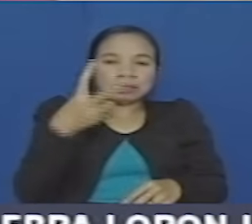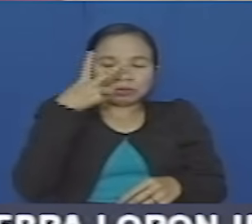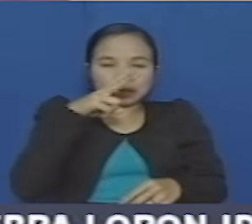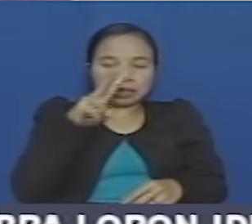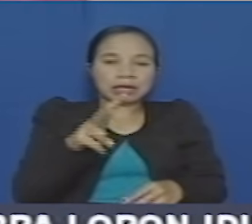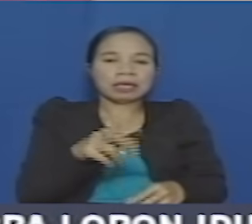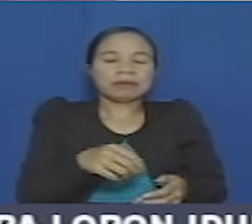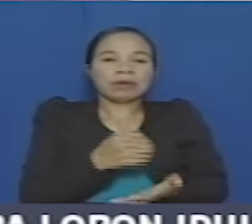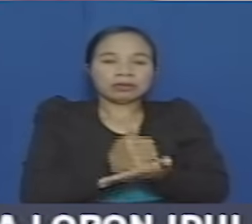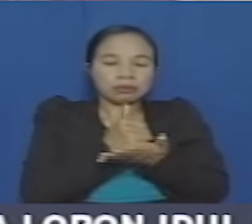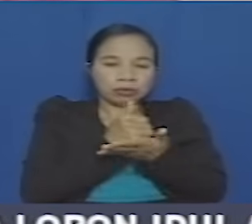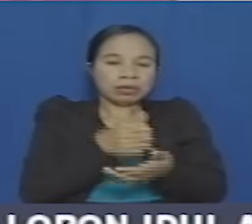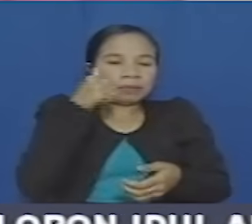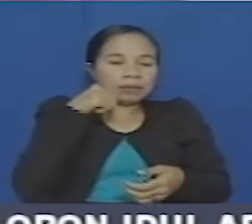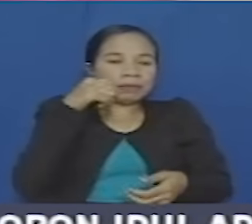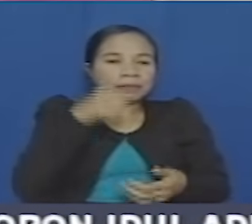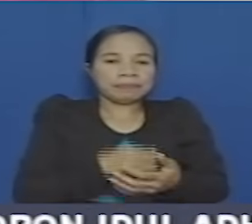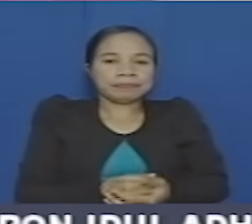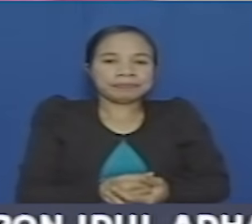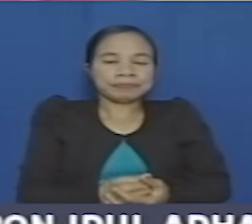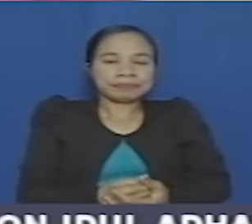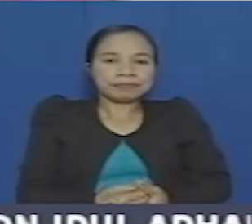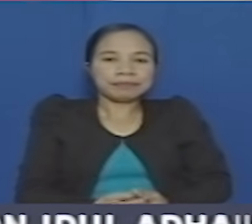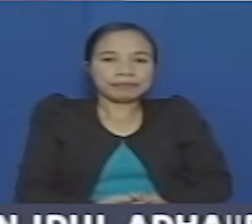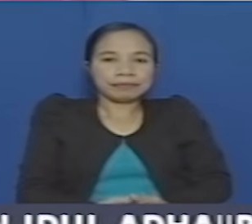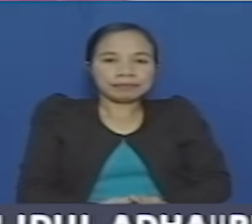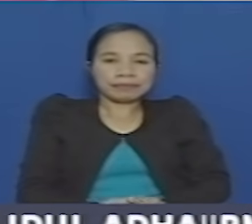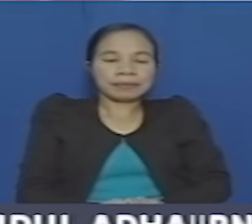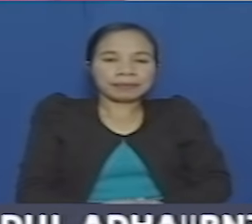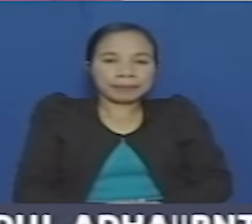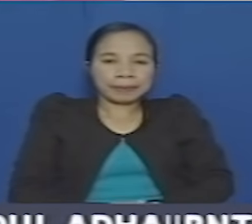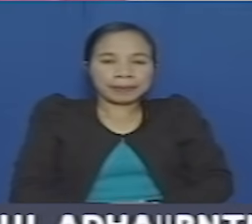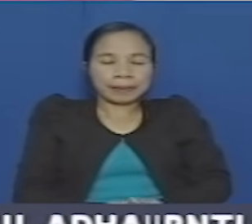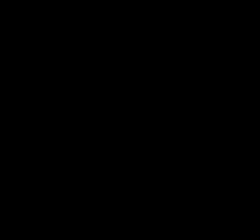matan bebe fetone João da Costa Cristóvão Silva Bartatelli.